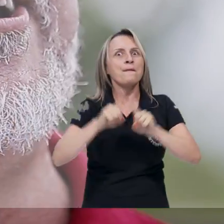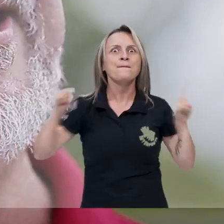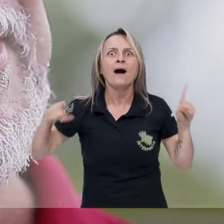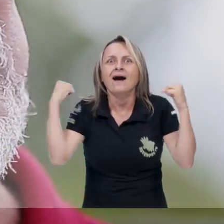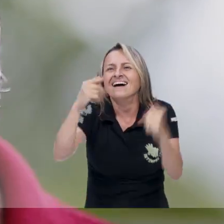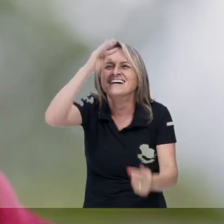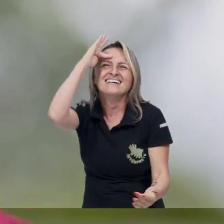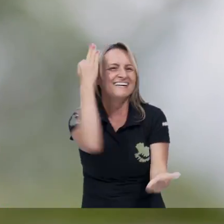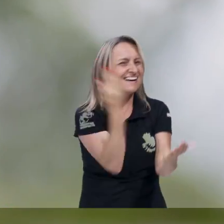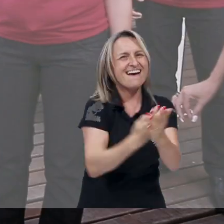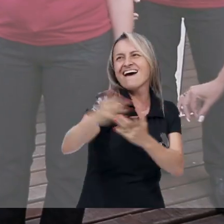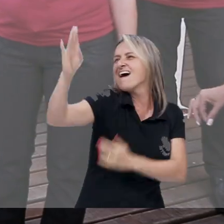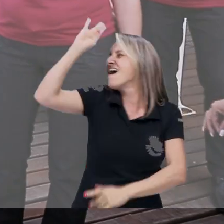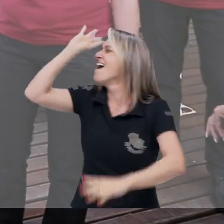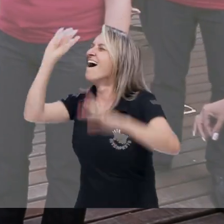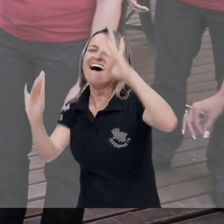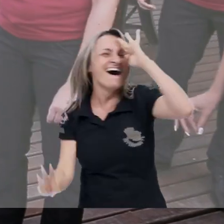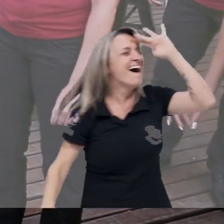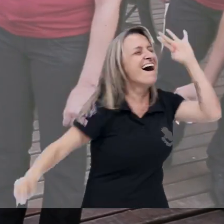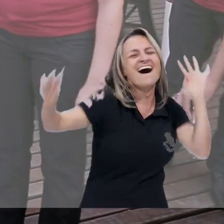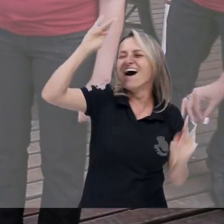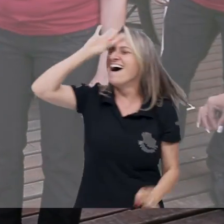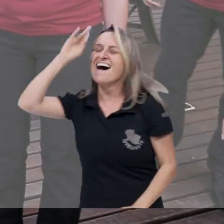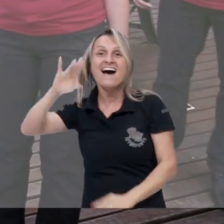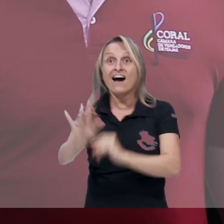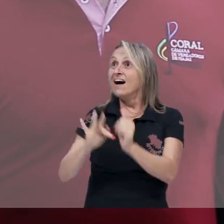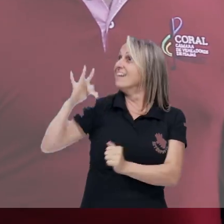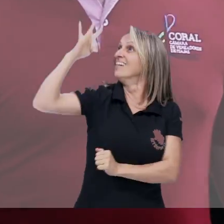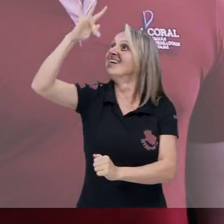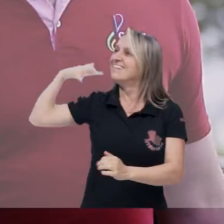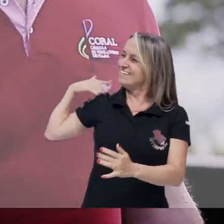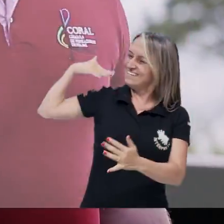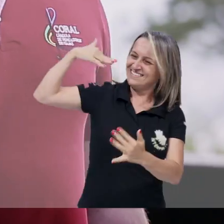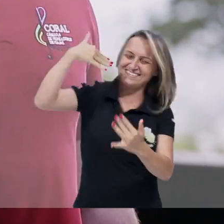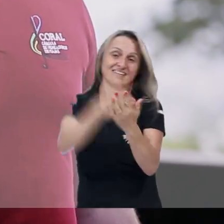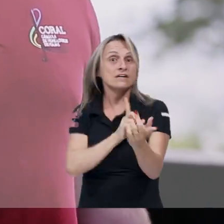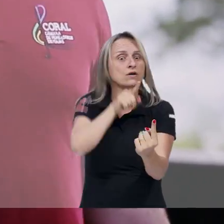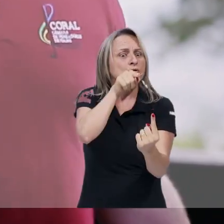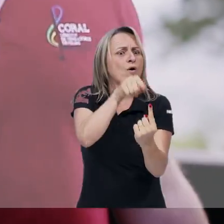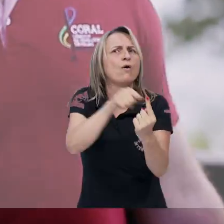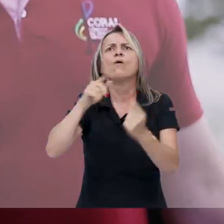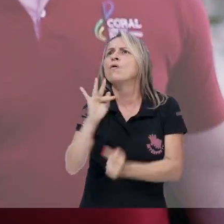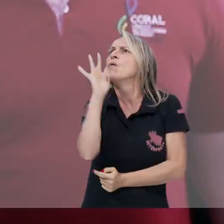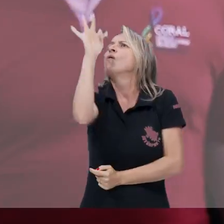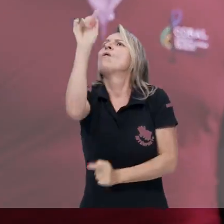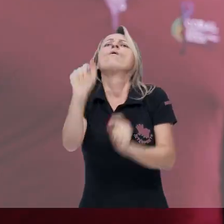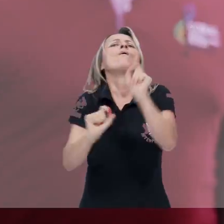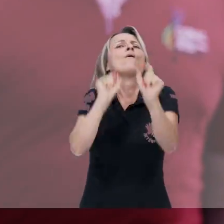Pra o sonho Dois carinho também A lição pro futuro